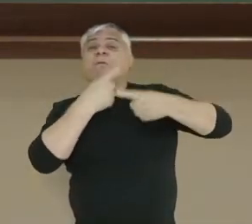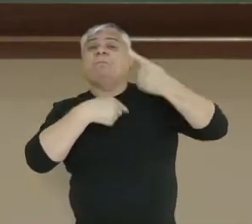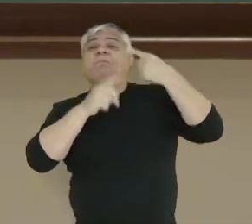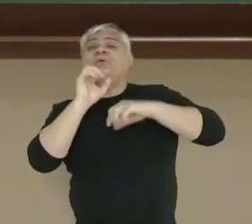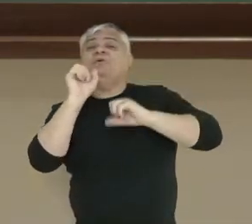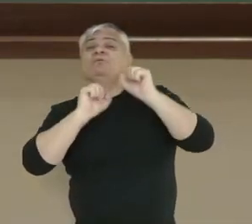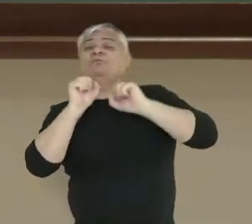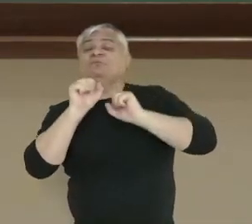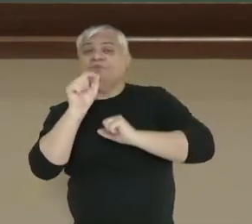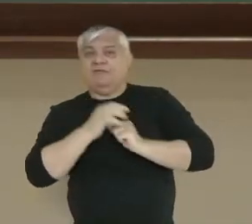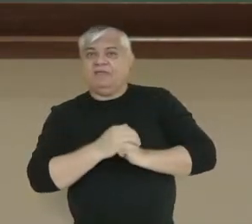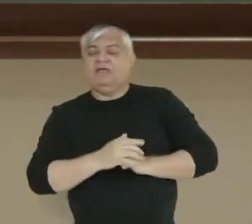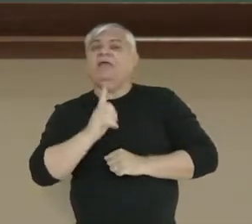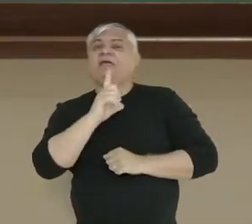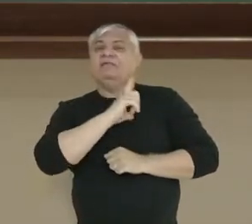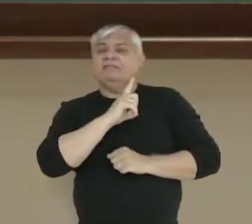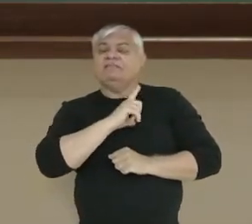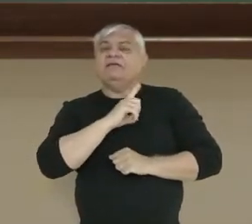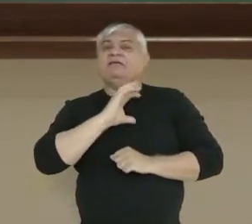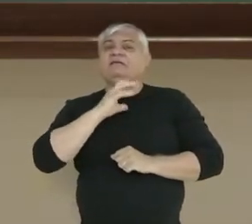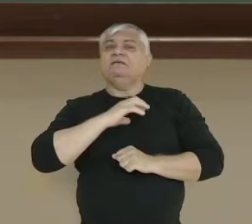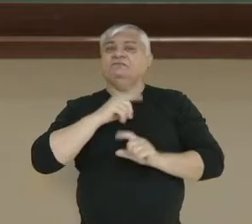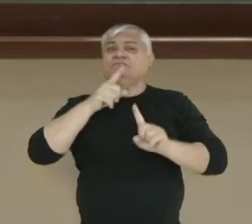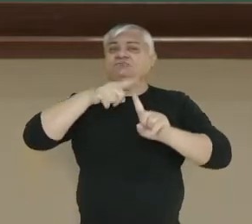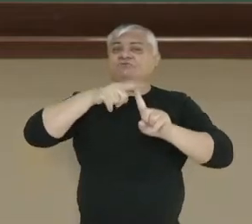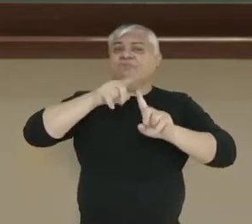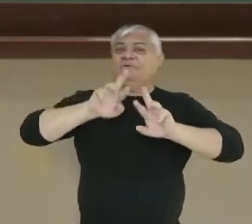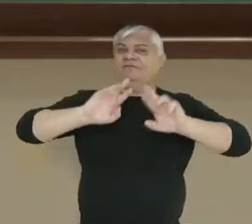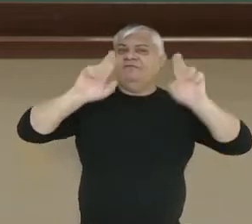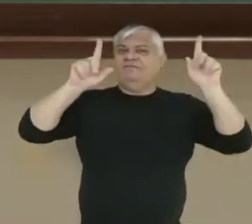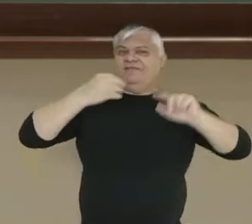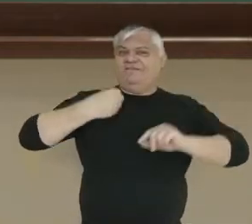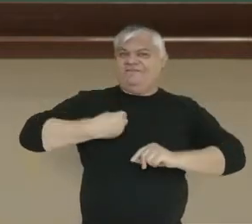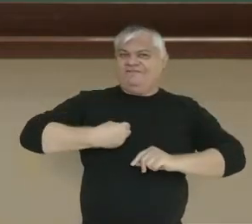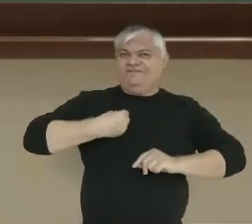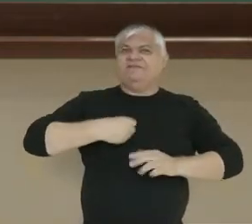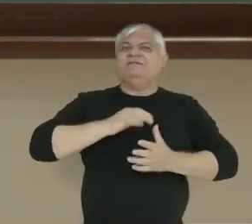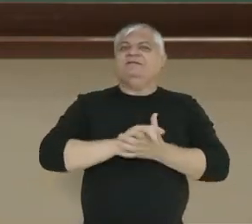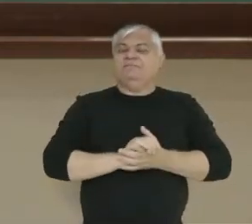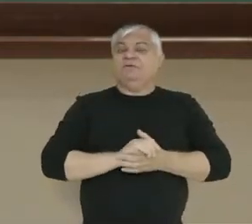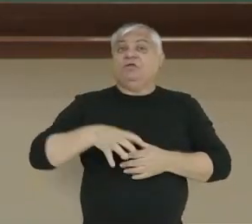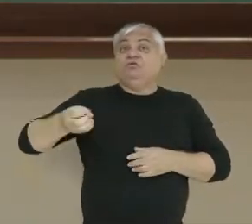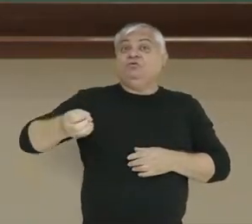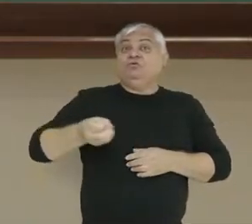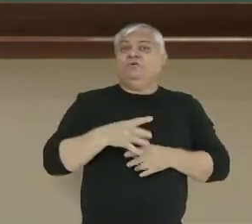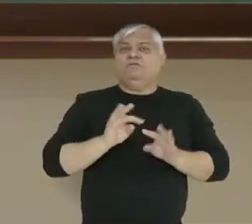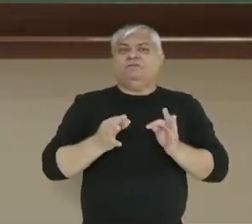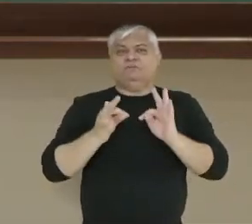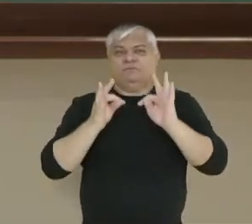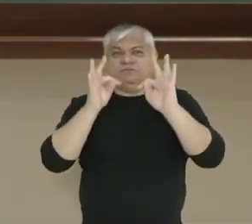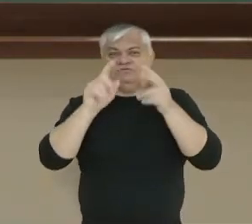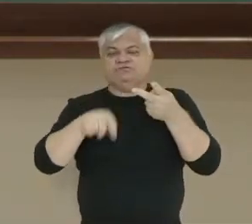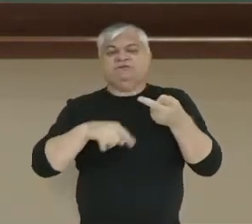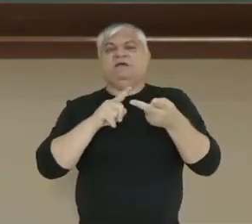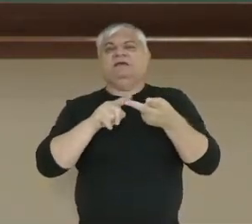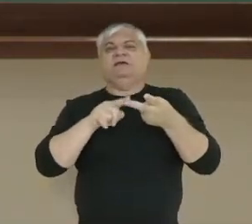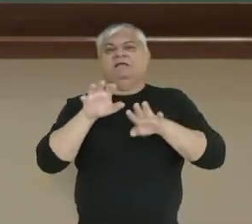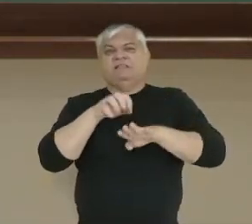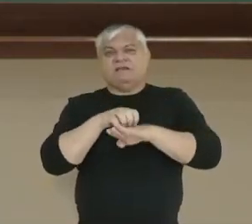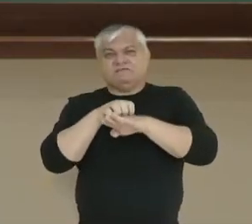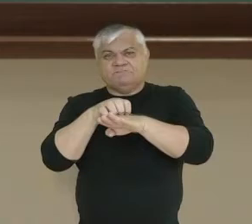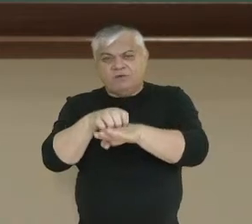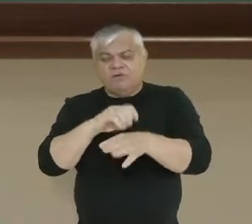vai ter um modo diferente de se viver, porque são novas tecnologias, são novos meios